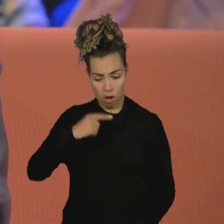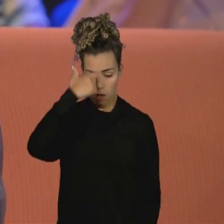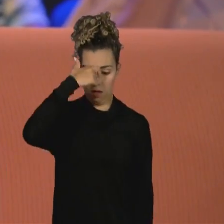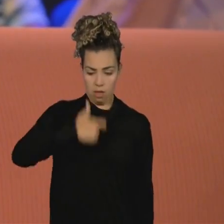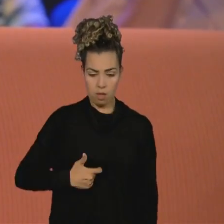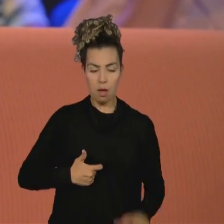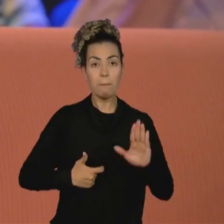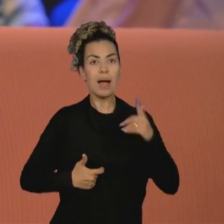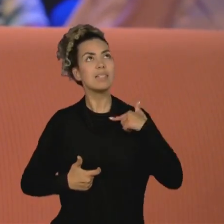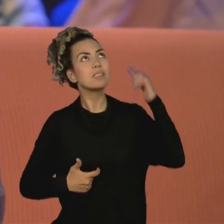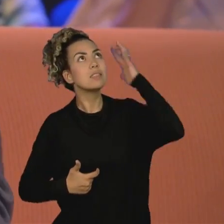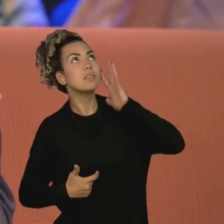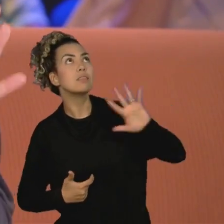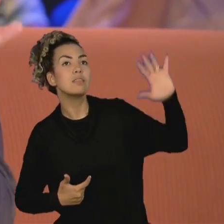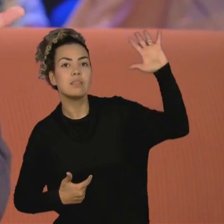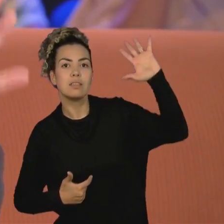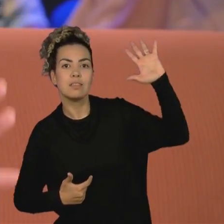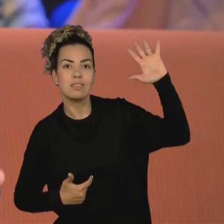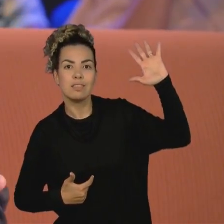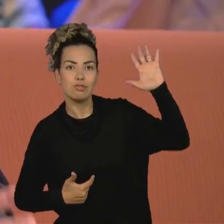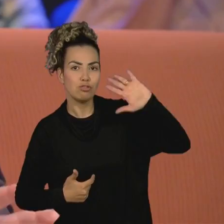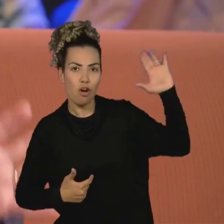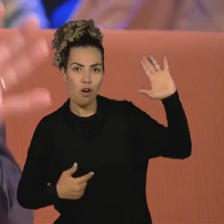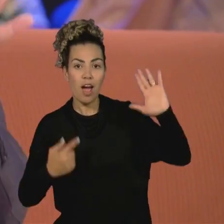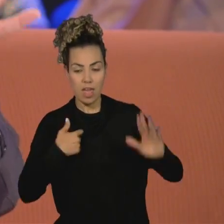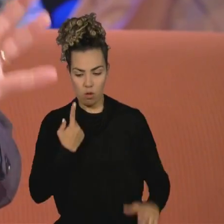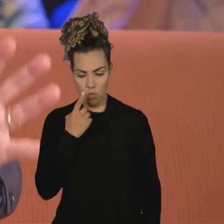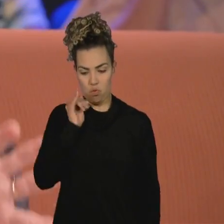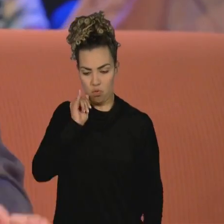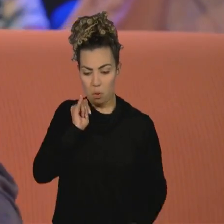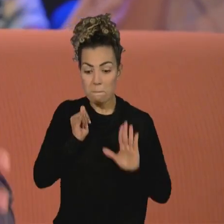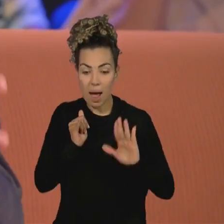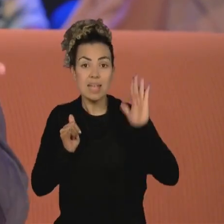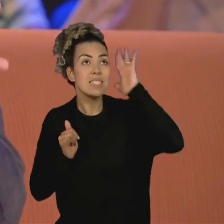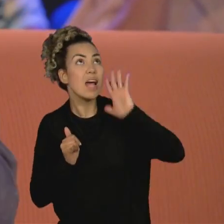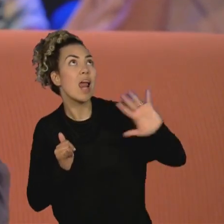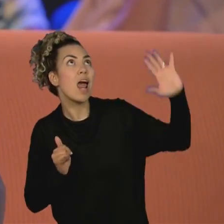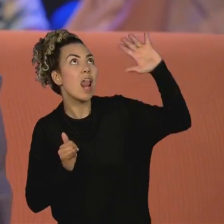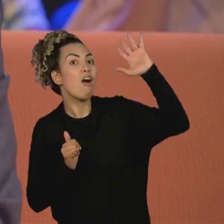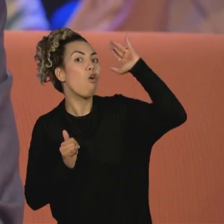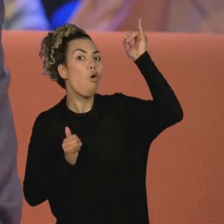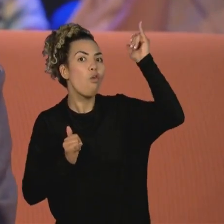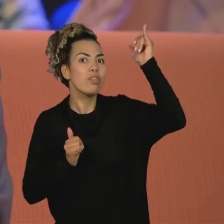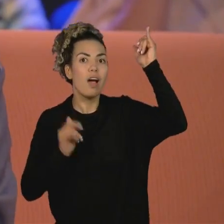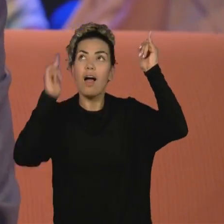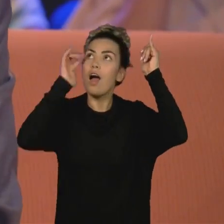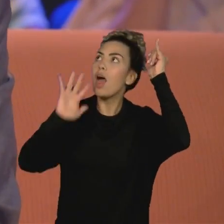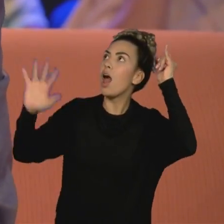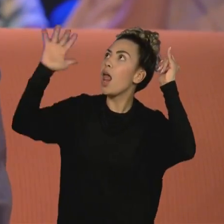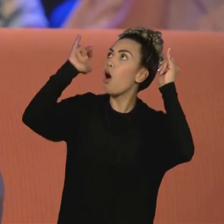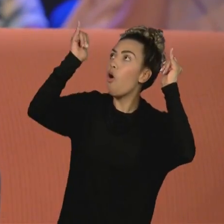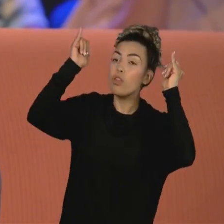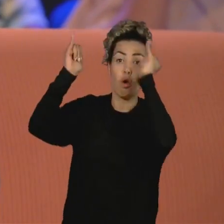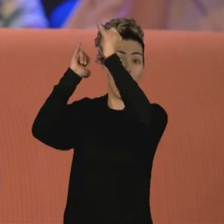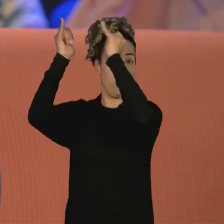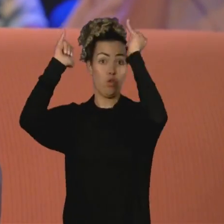o Hamlet tem 7 solilóquios. Né? Ele fala a mulher, toda a minha fragilidade, tem vários, né? E o quarto, o mais famoso deles, é